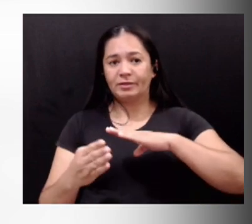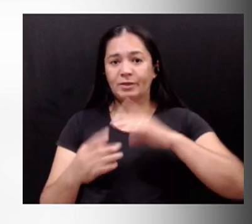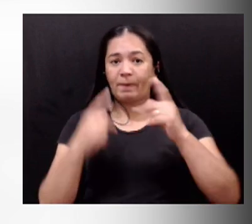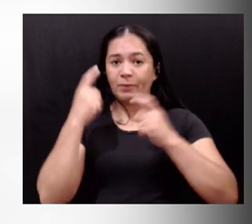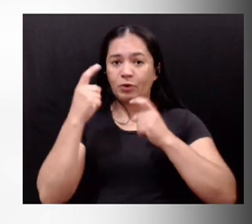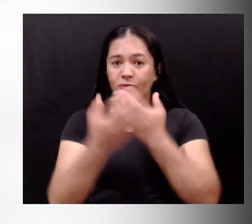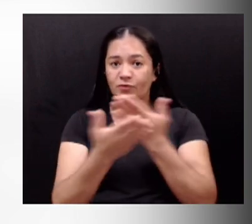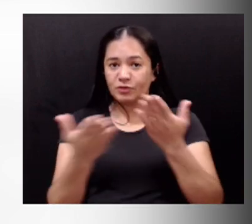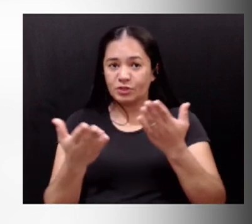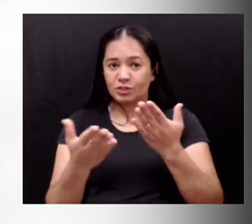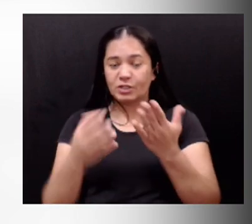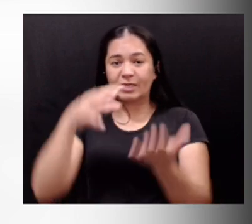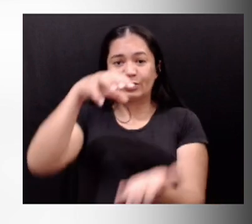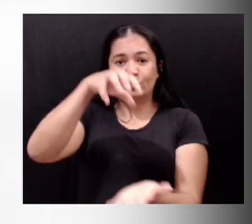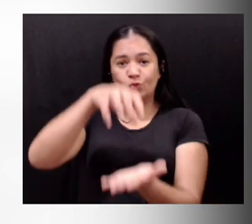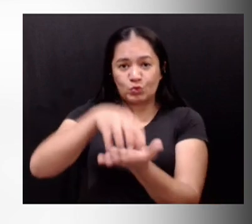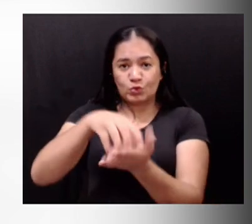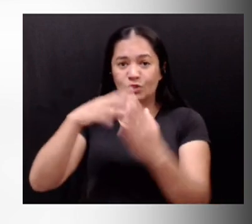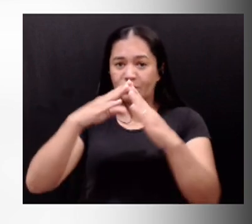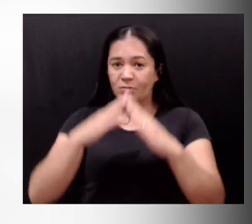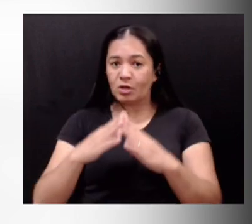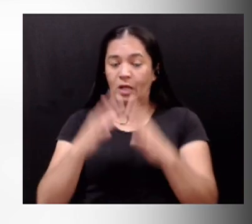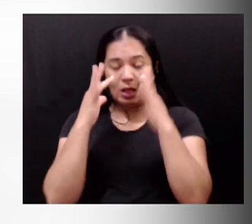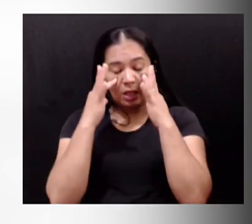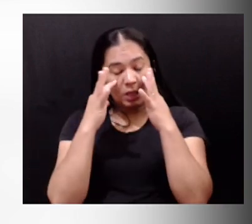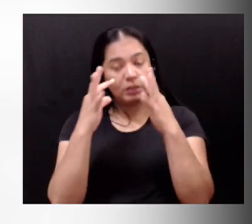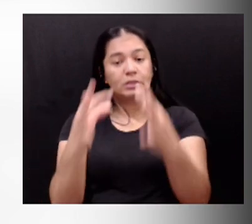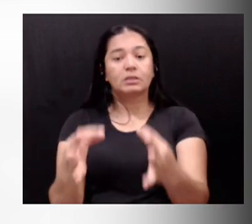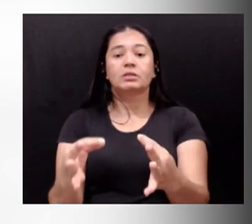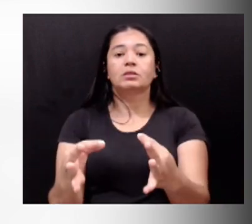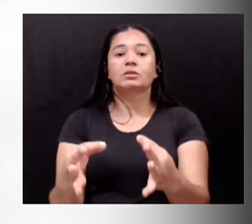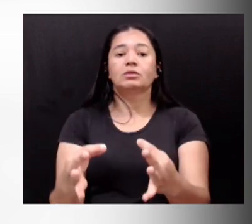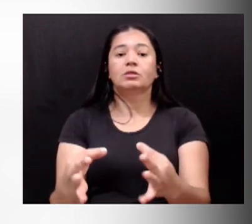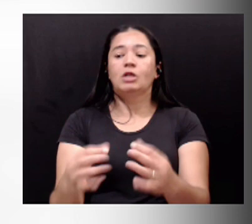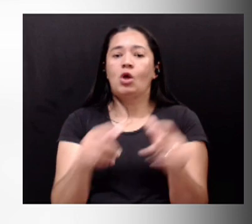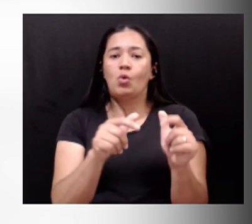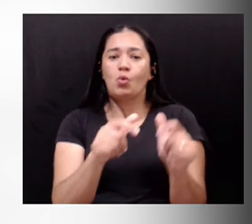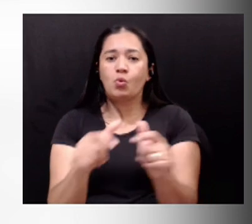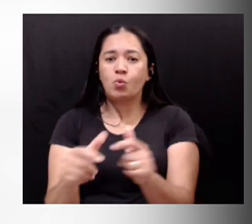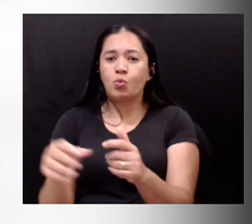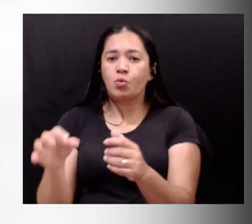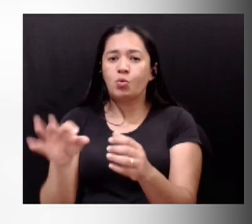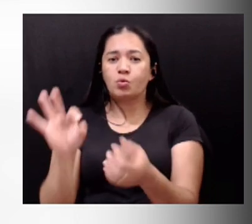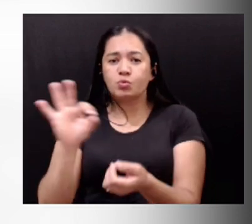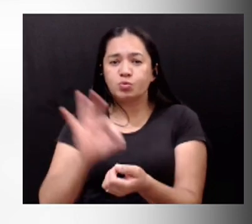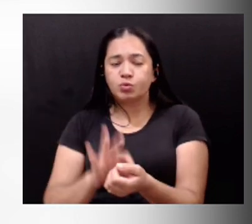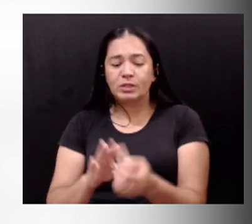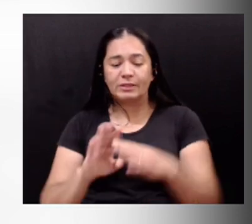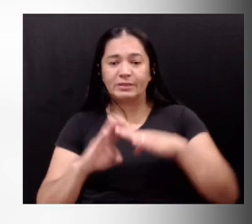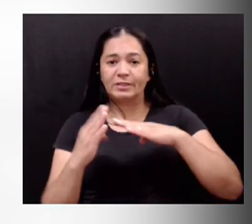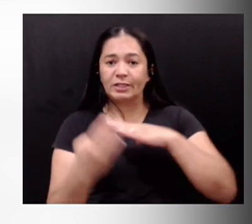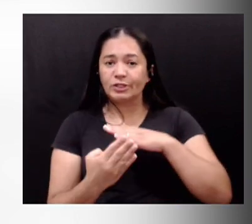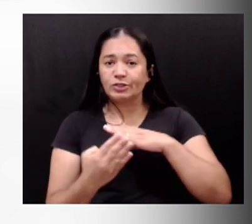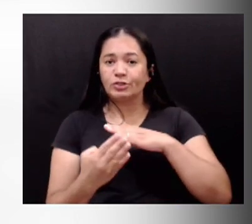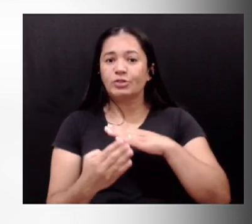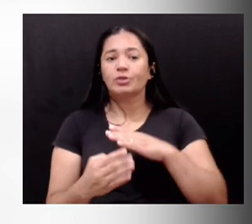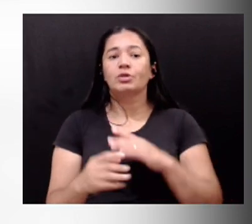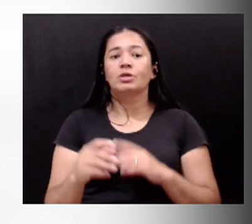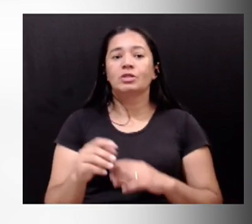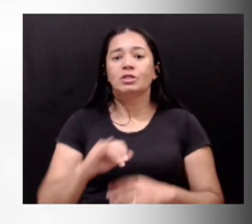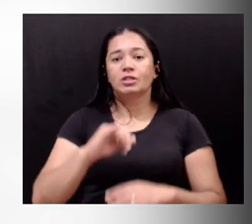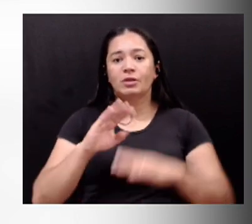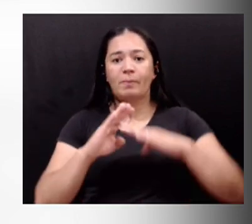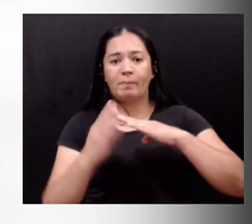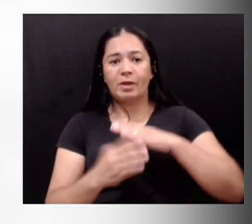centro, precisa ficar muito atento aos criadouros do mosquito. Na região noroeste de Campinas, Jardim Florense